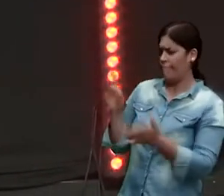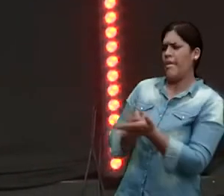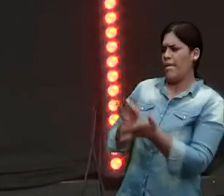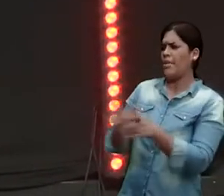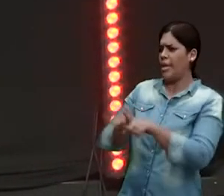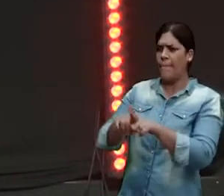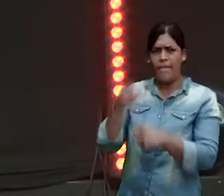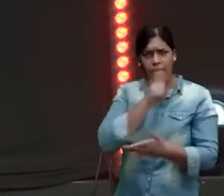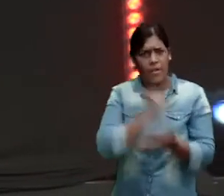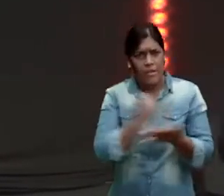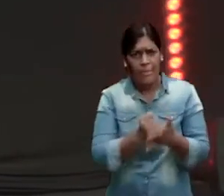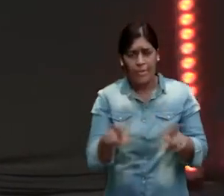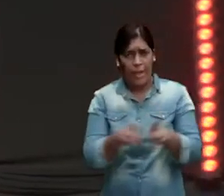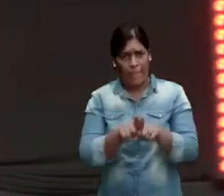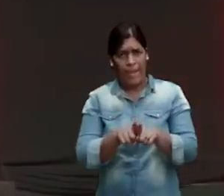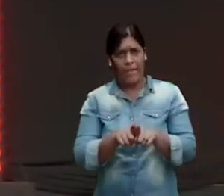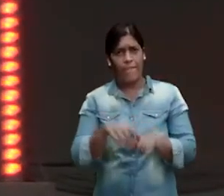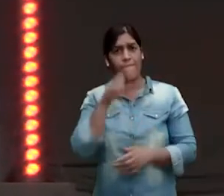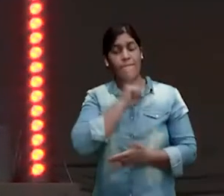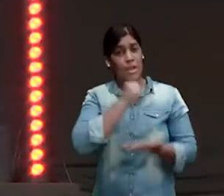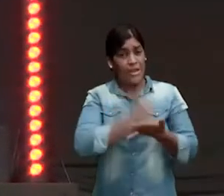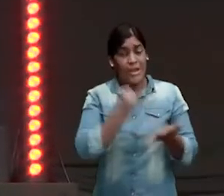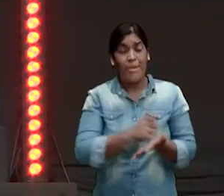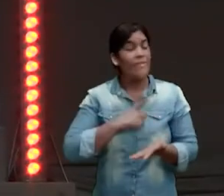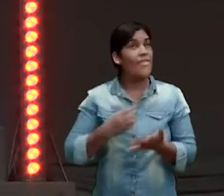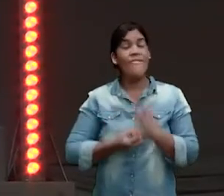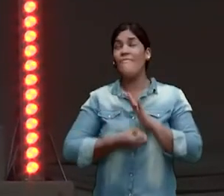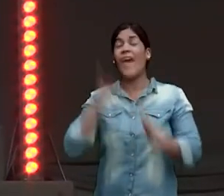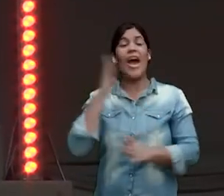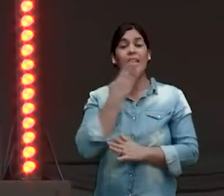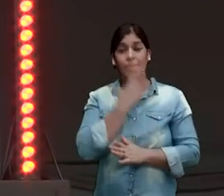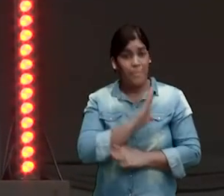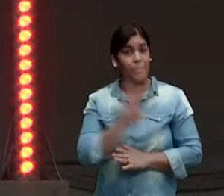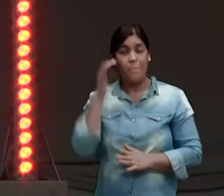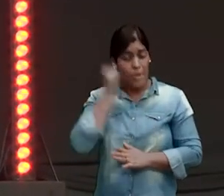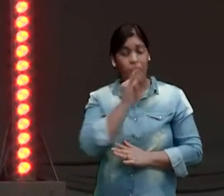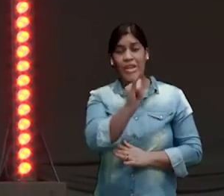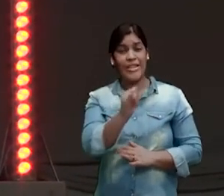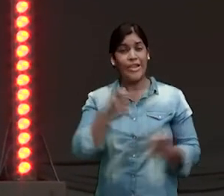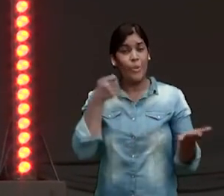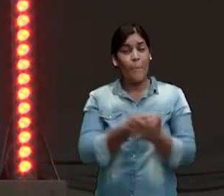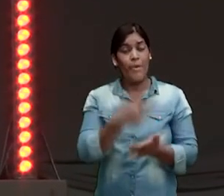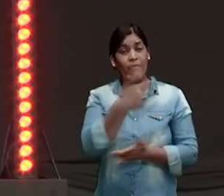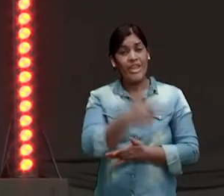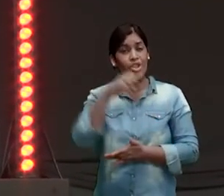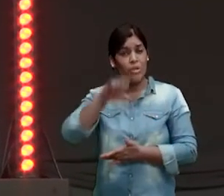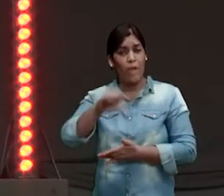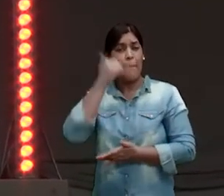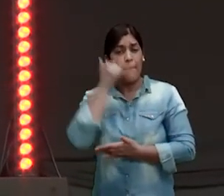profecias sobre Jesus e se cumpriram nele num dia só ele cumpriu o 29 profecias